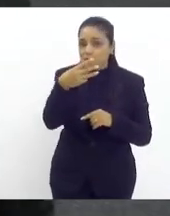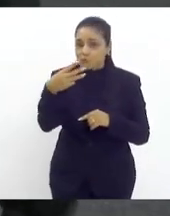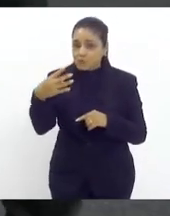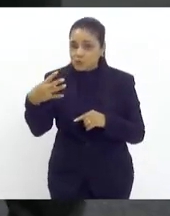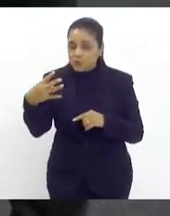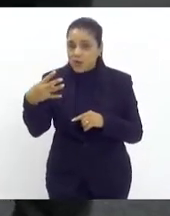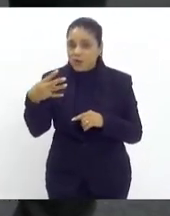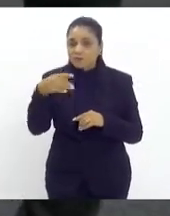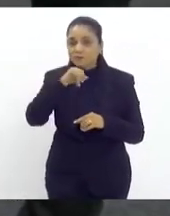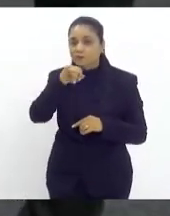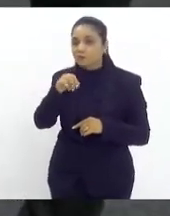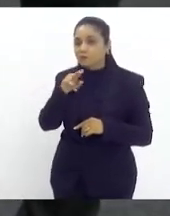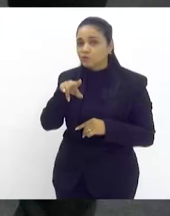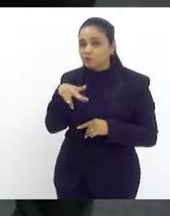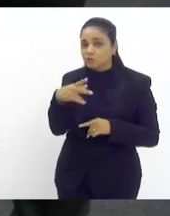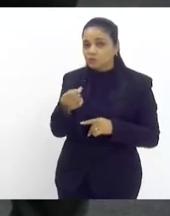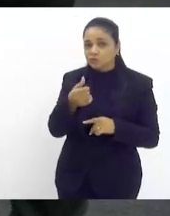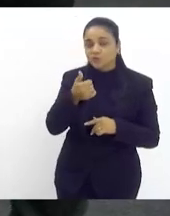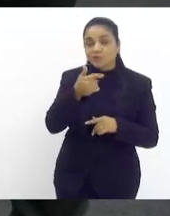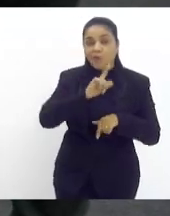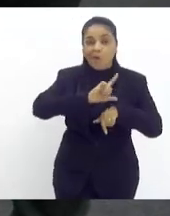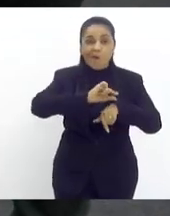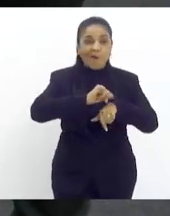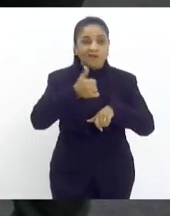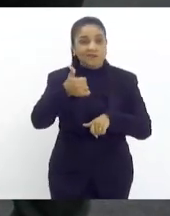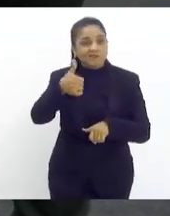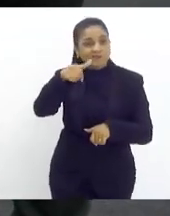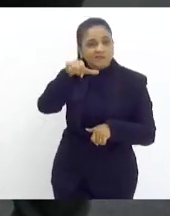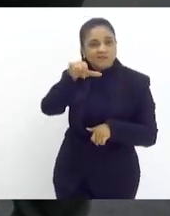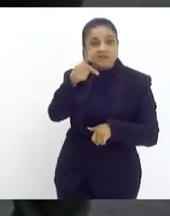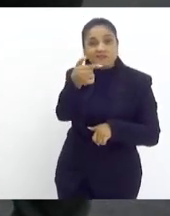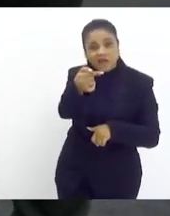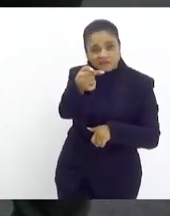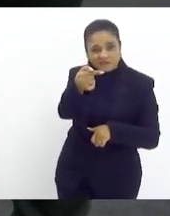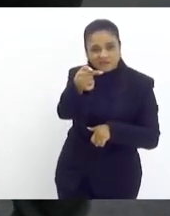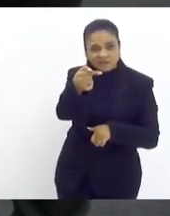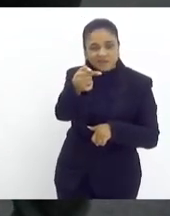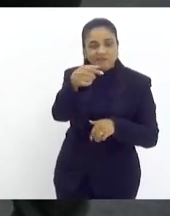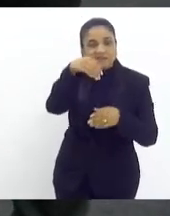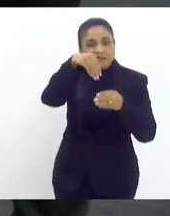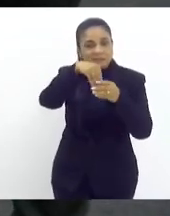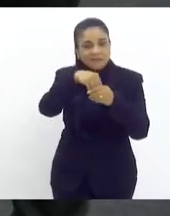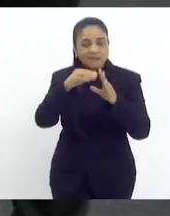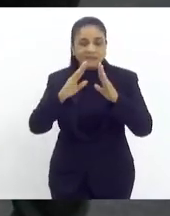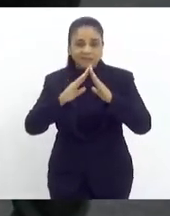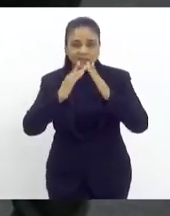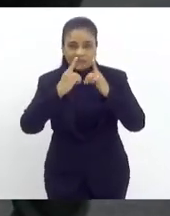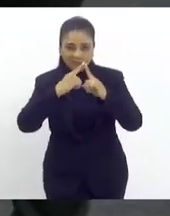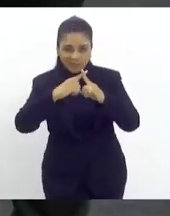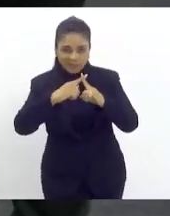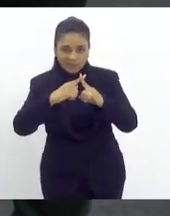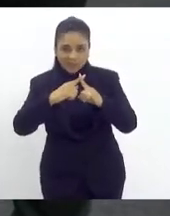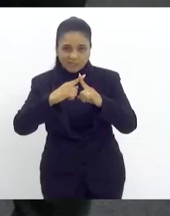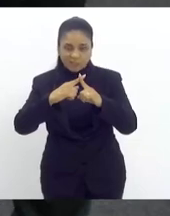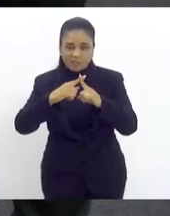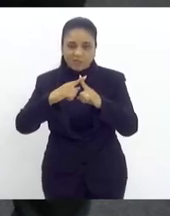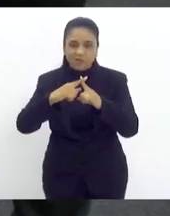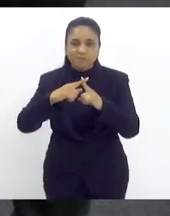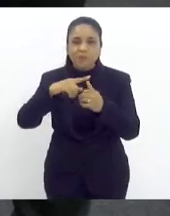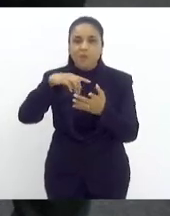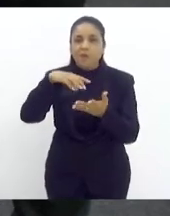horas no templo histórico das assembleias de deus aqui no campo de São